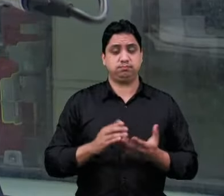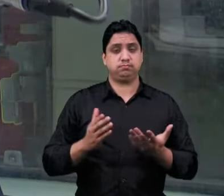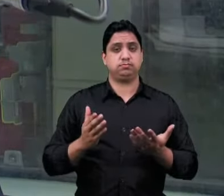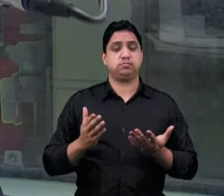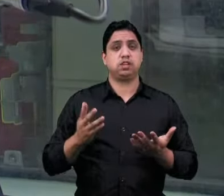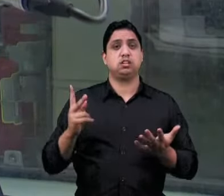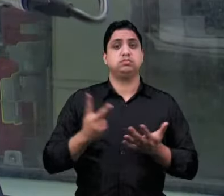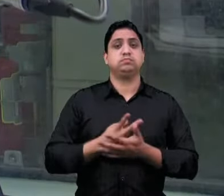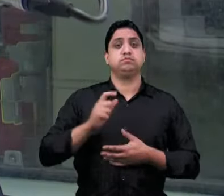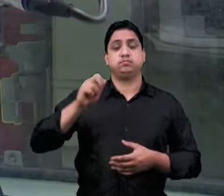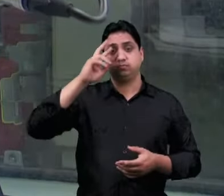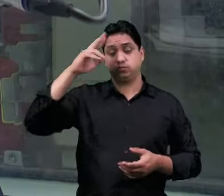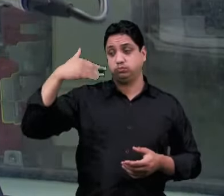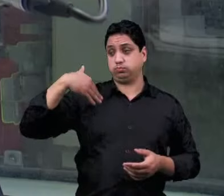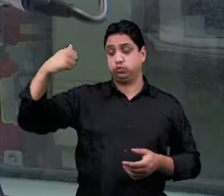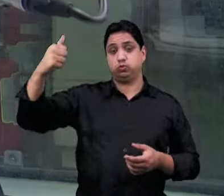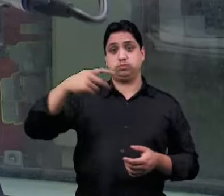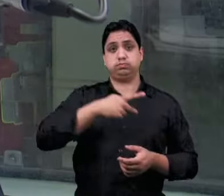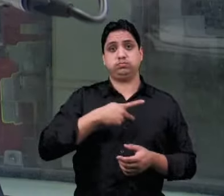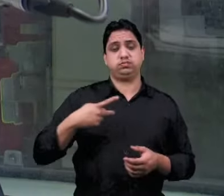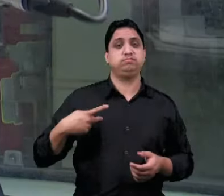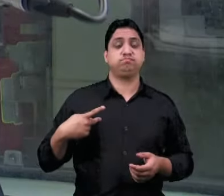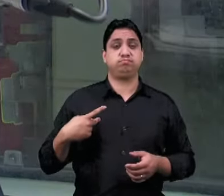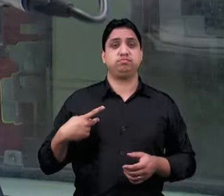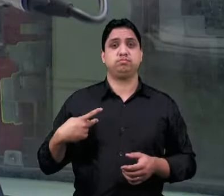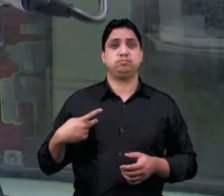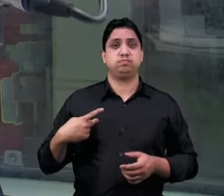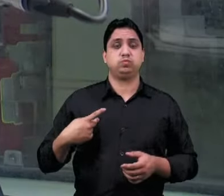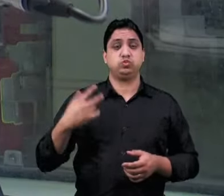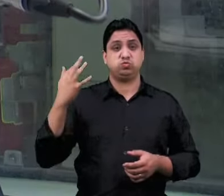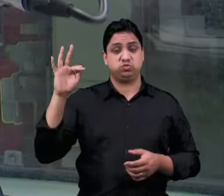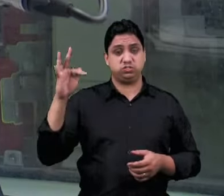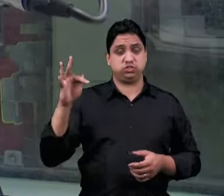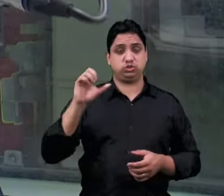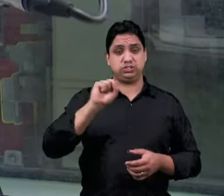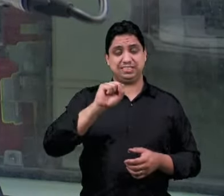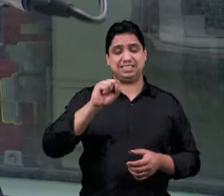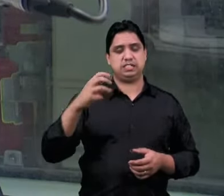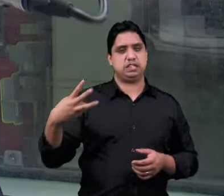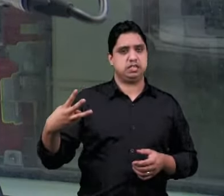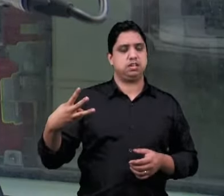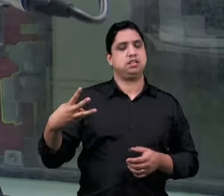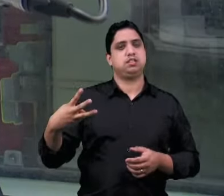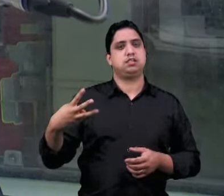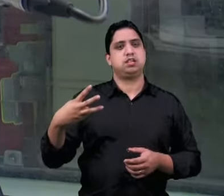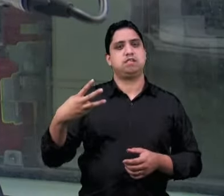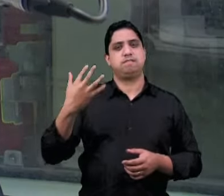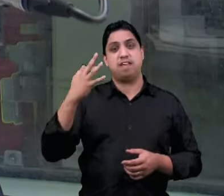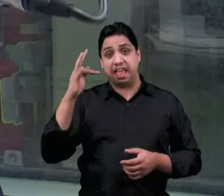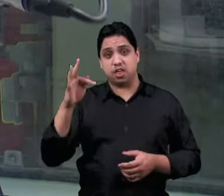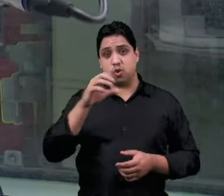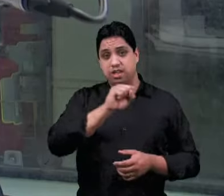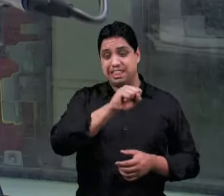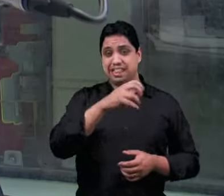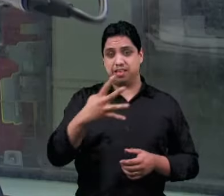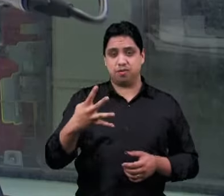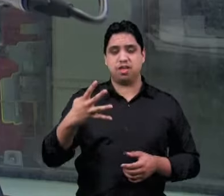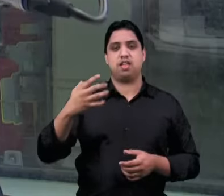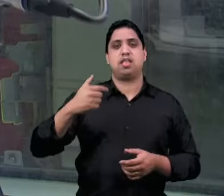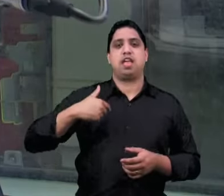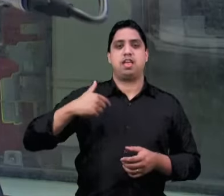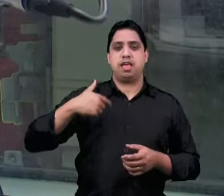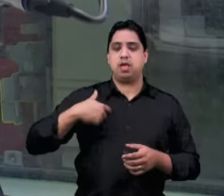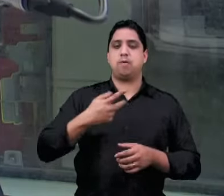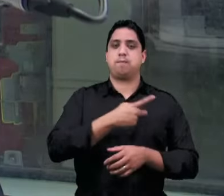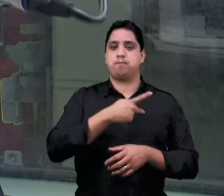o senhor me chamou para o ministério e em fevereiro de 83. Fevereiro de 84, eu fui